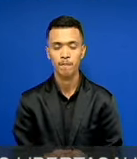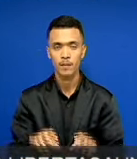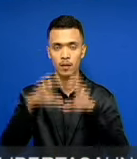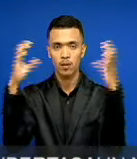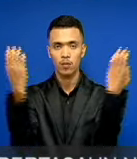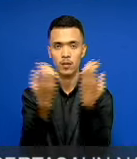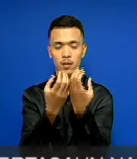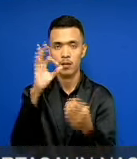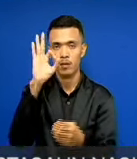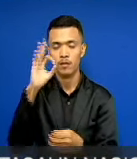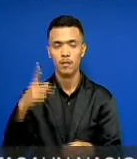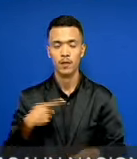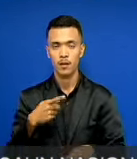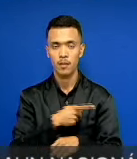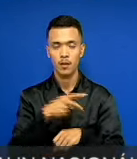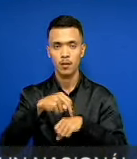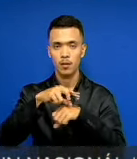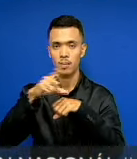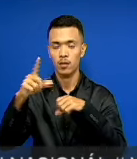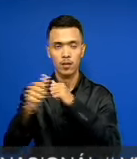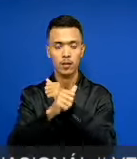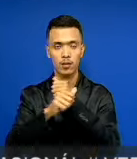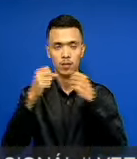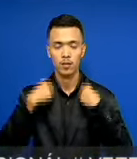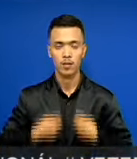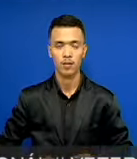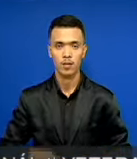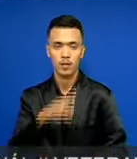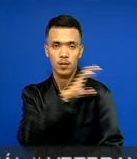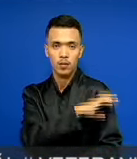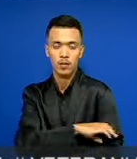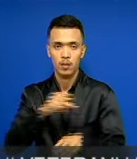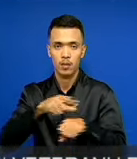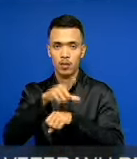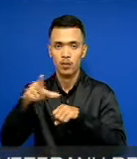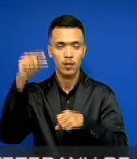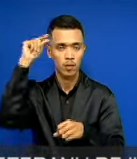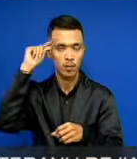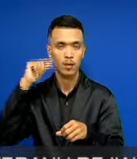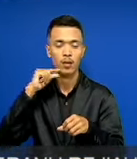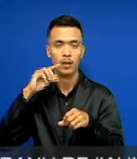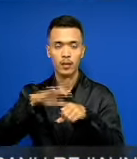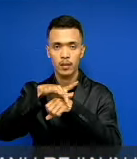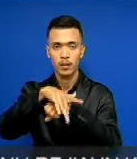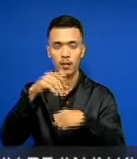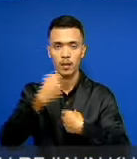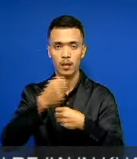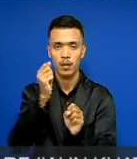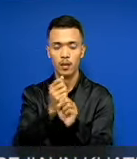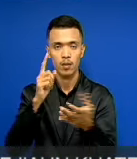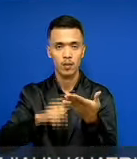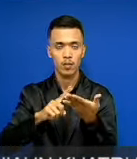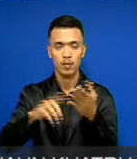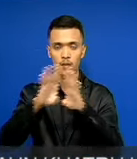Comissão EFE Parlamento Nacional trata assuntos saúde, segurança social, no igualdade de gênero. Há discussão na